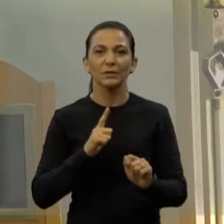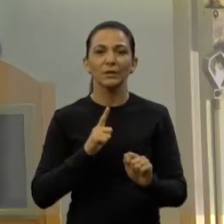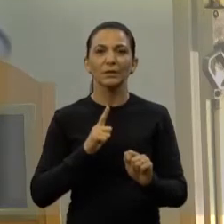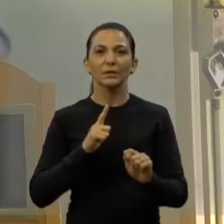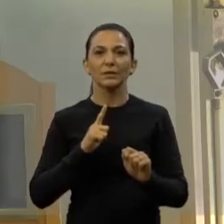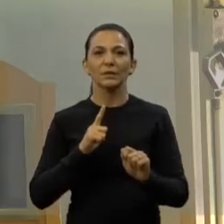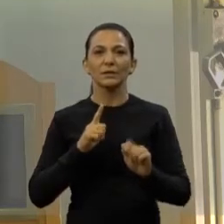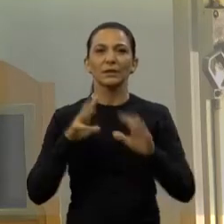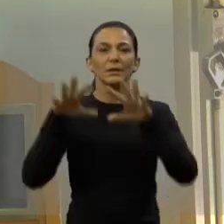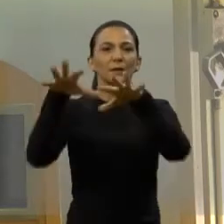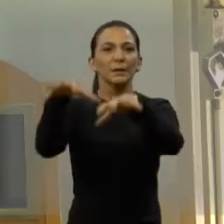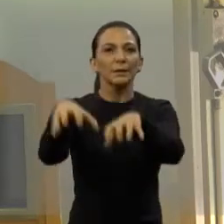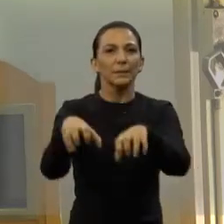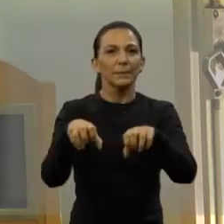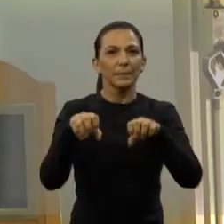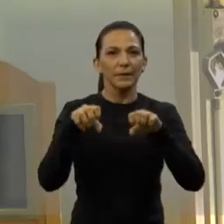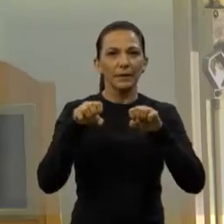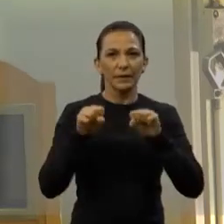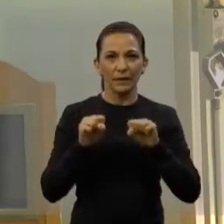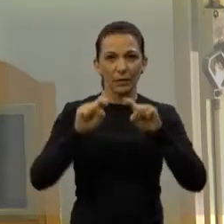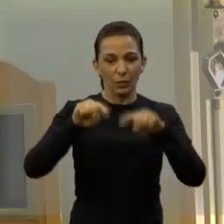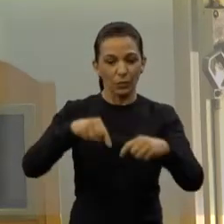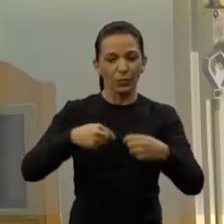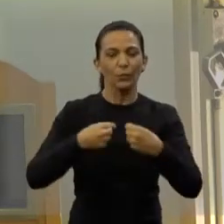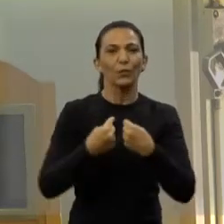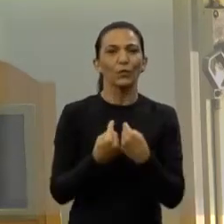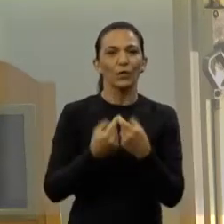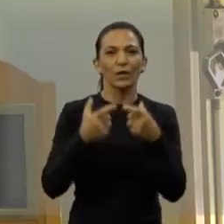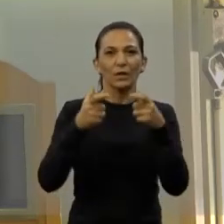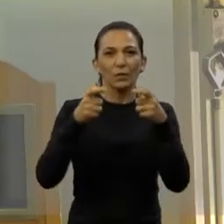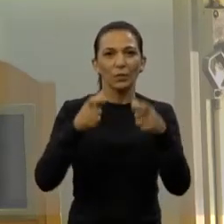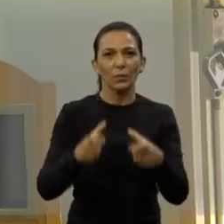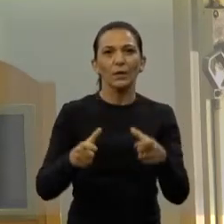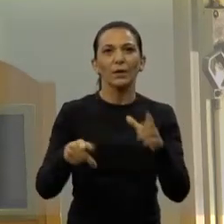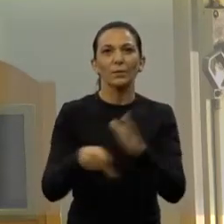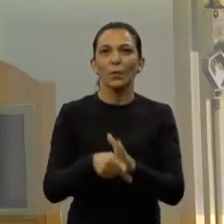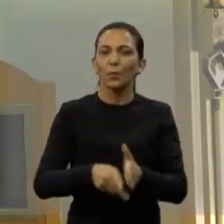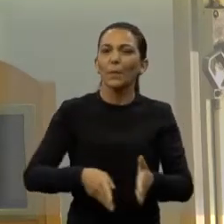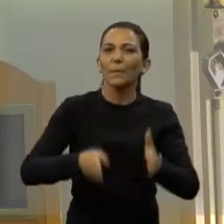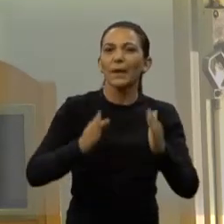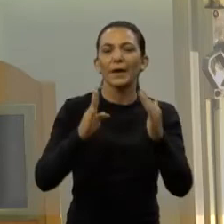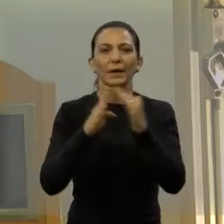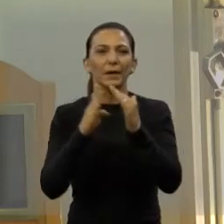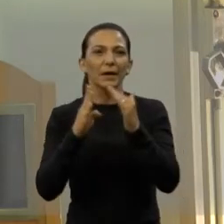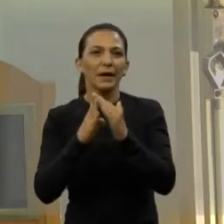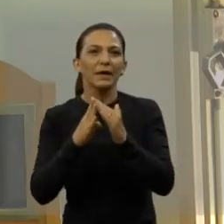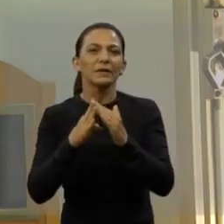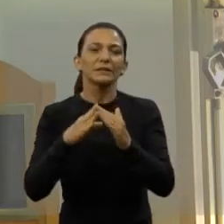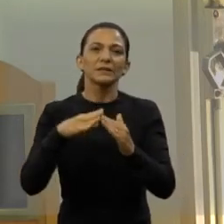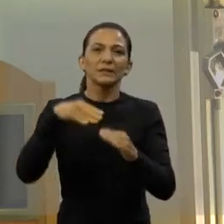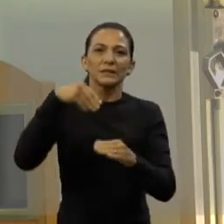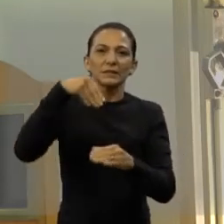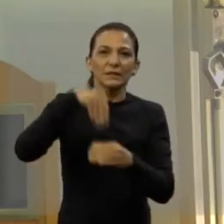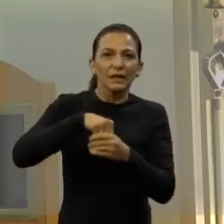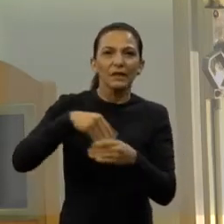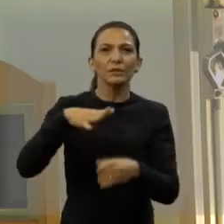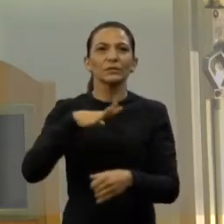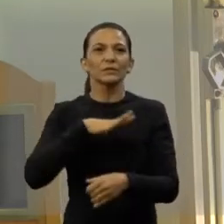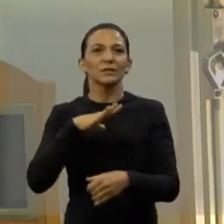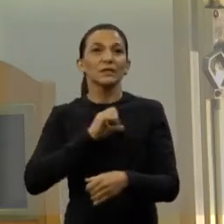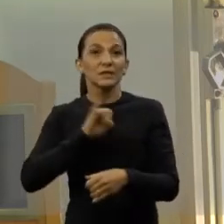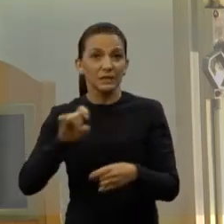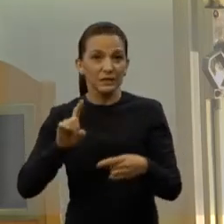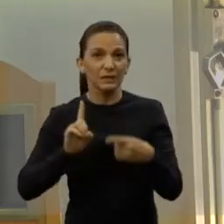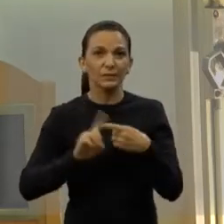e a arrecadação de imóvel urbano quando concorrer às seguintes circunstâncias.